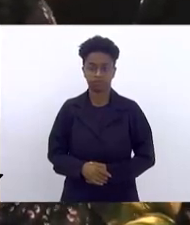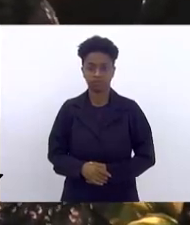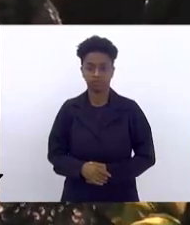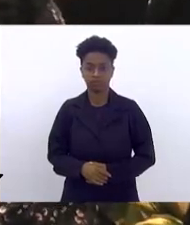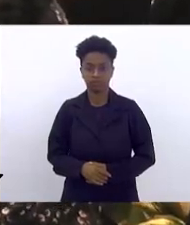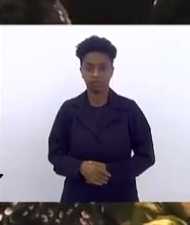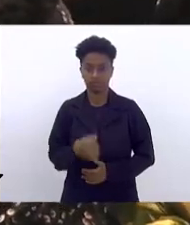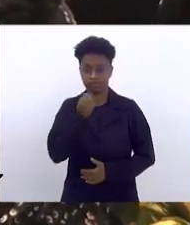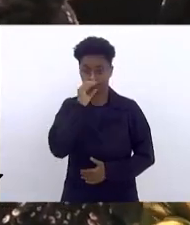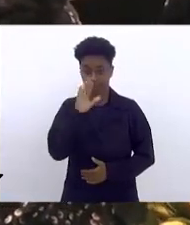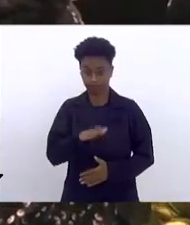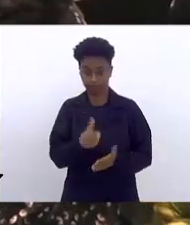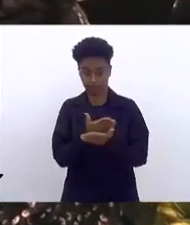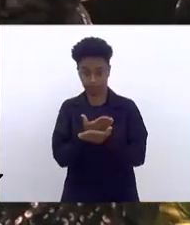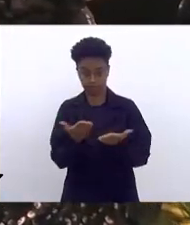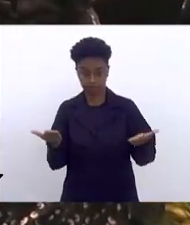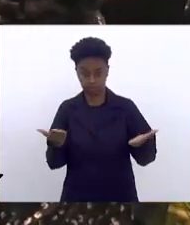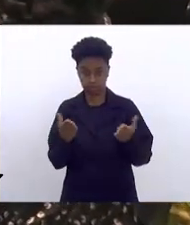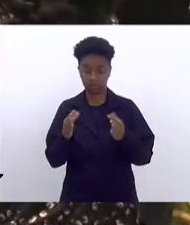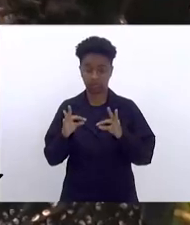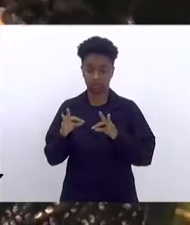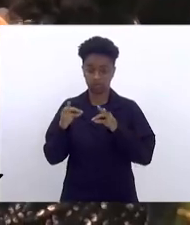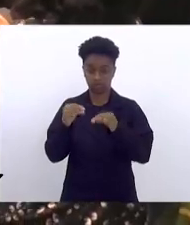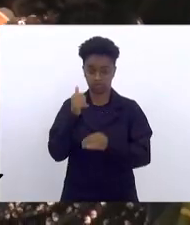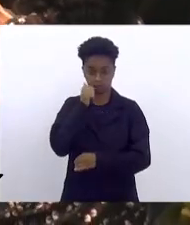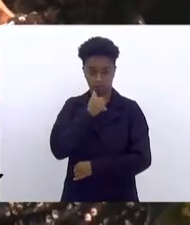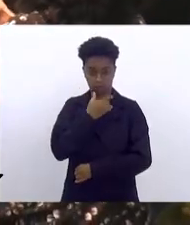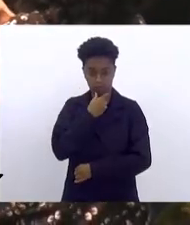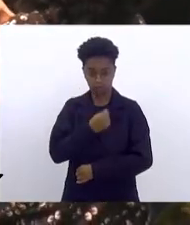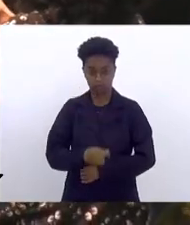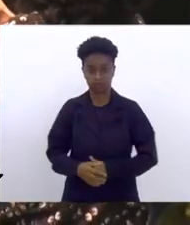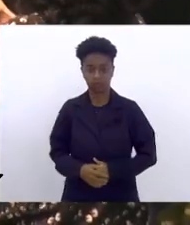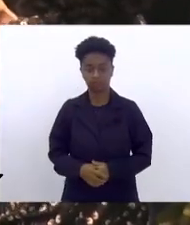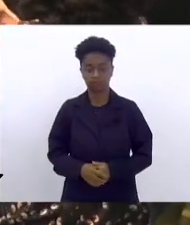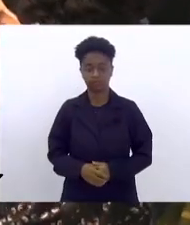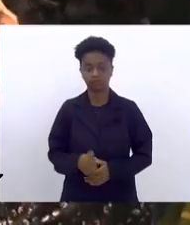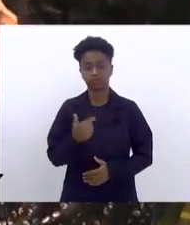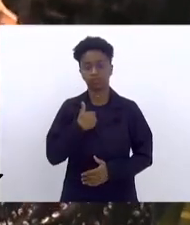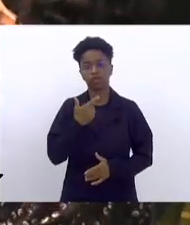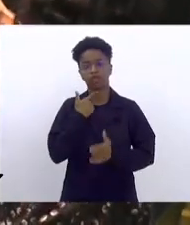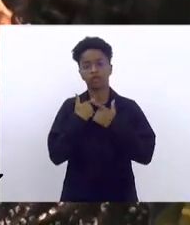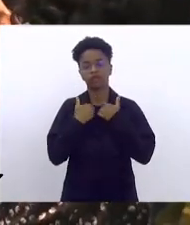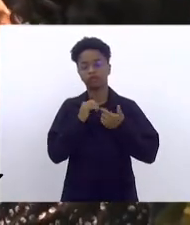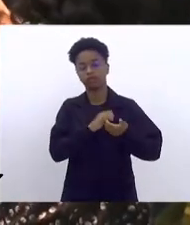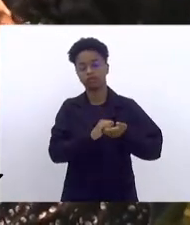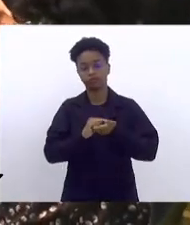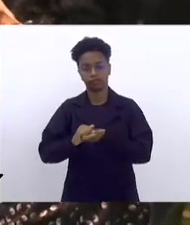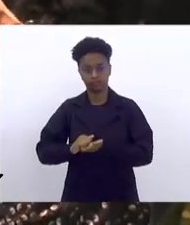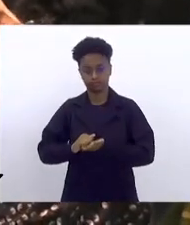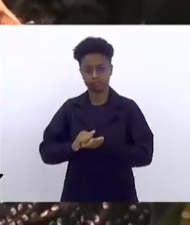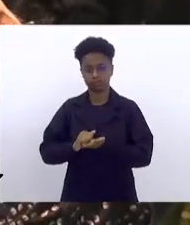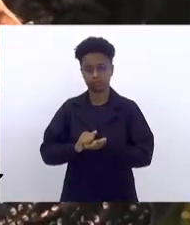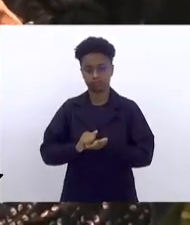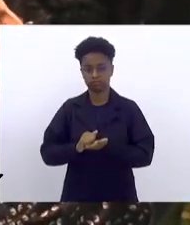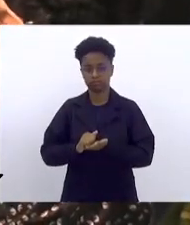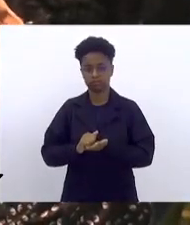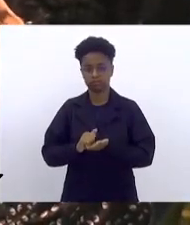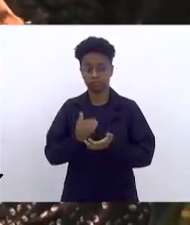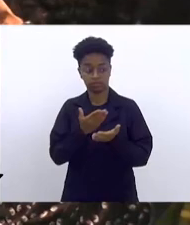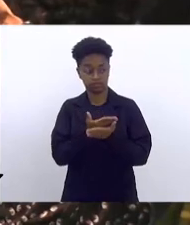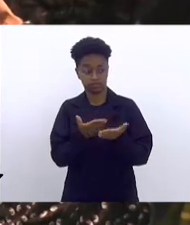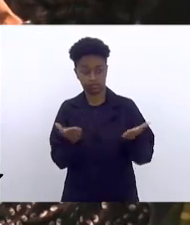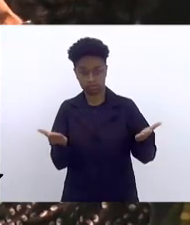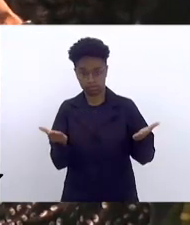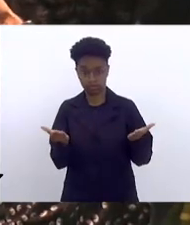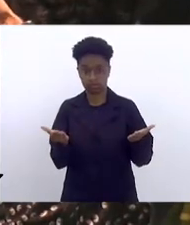boa tarde a todas a todos eu quero cumprimentar aqui a vossa excelência